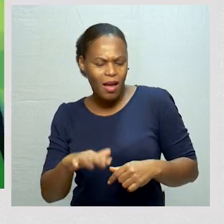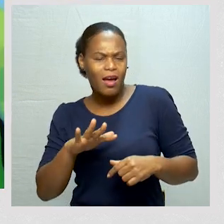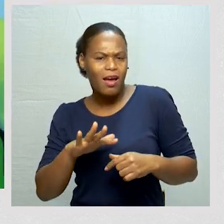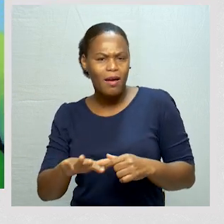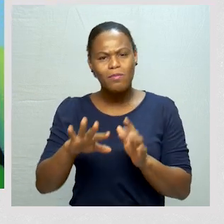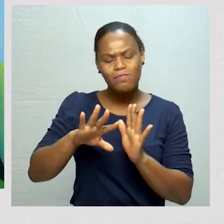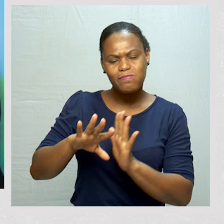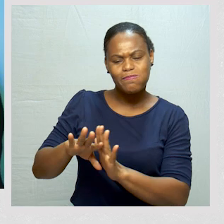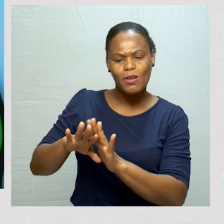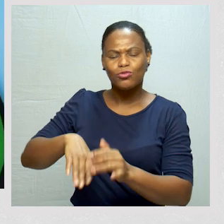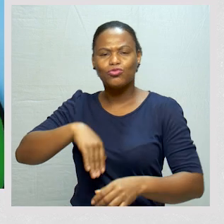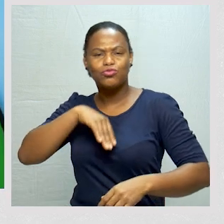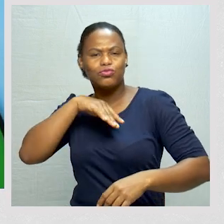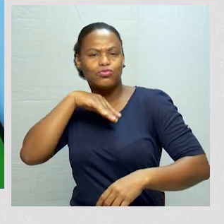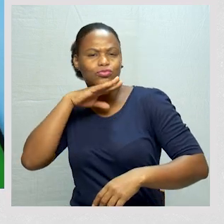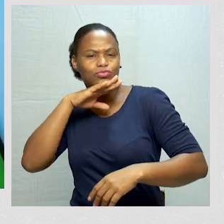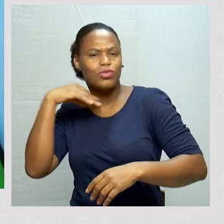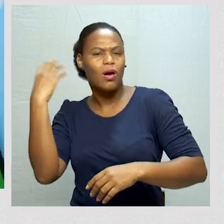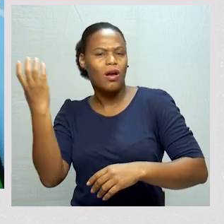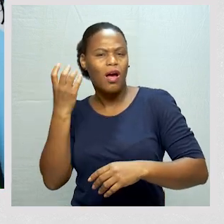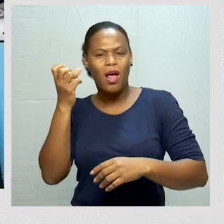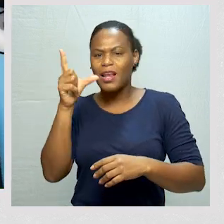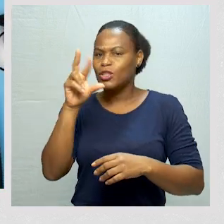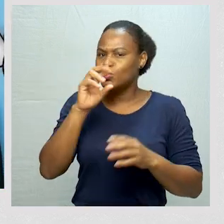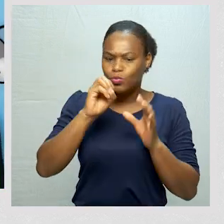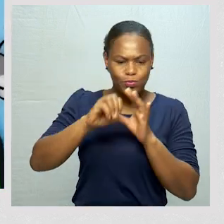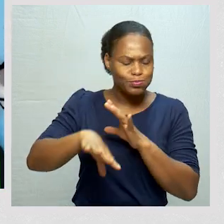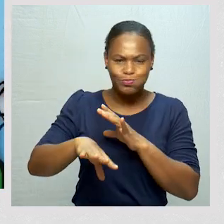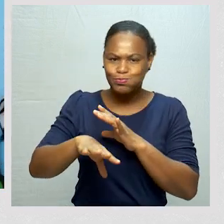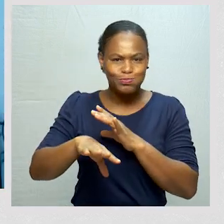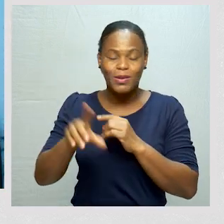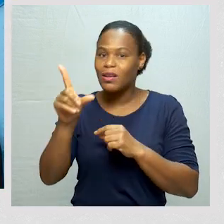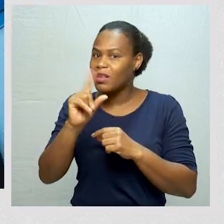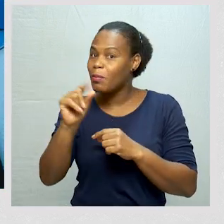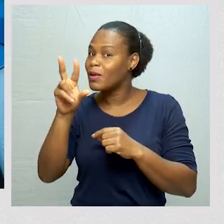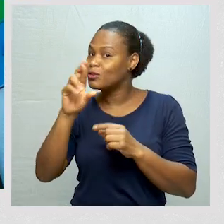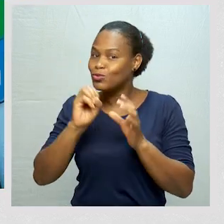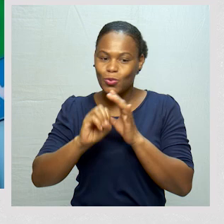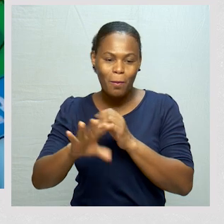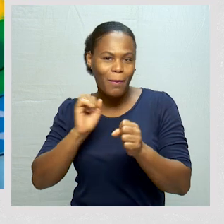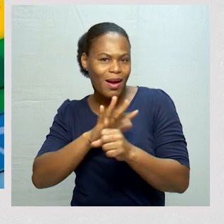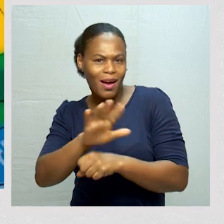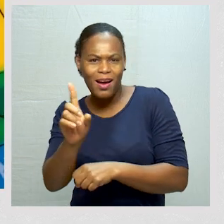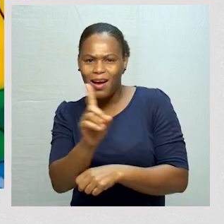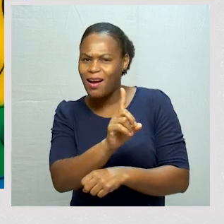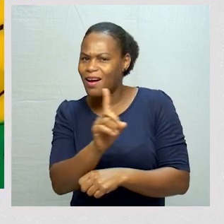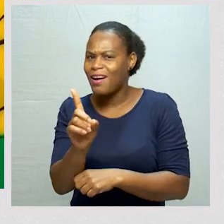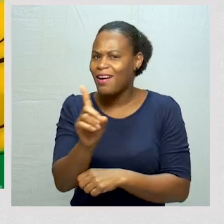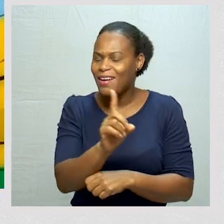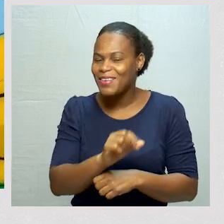Temos de deixar de poluir, não deitar lixo para o chão, não deitar lixo